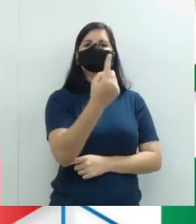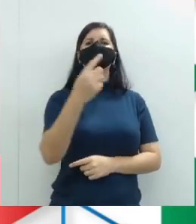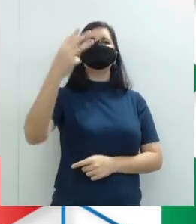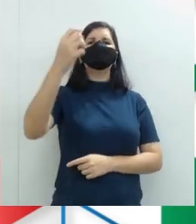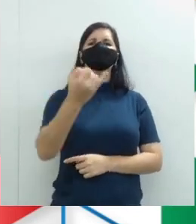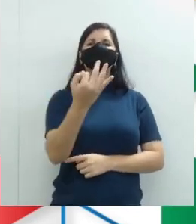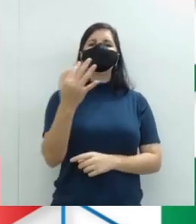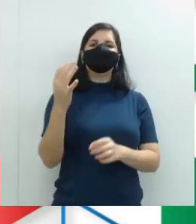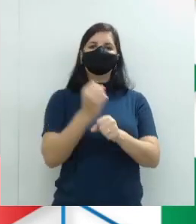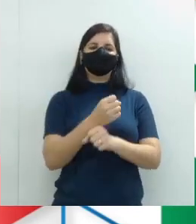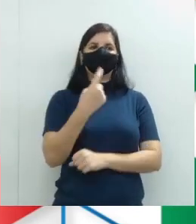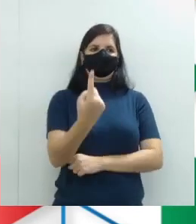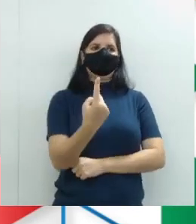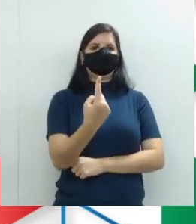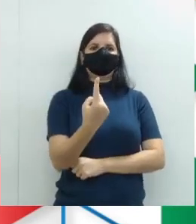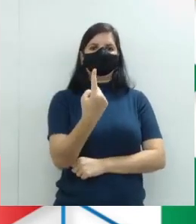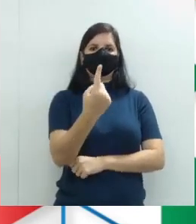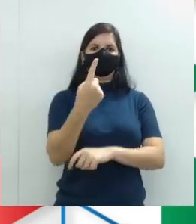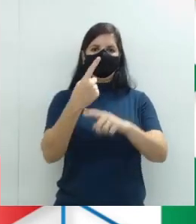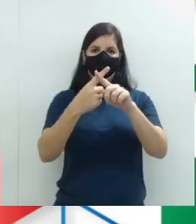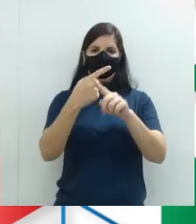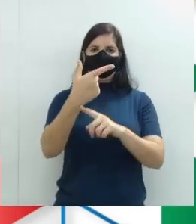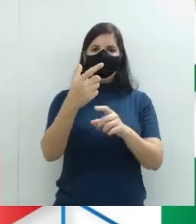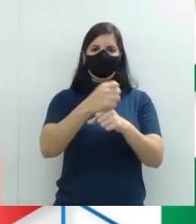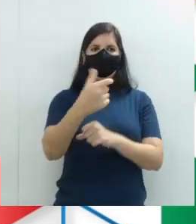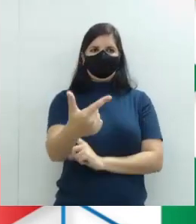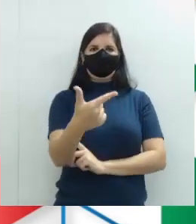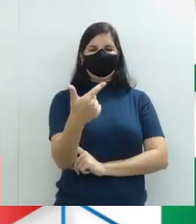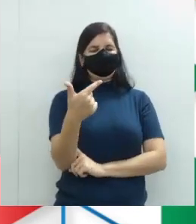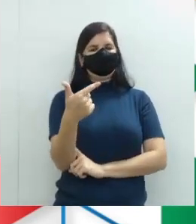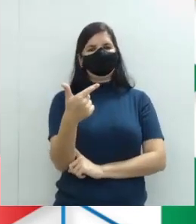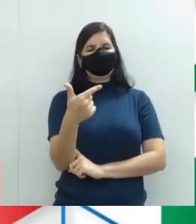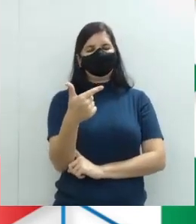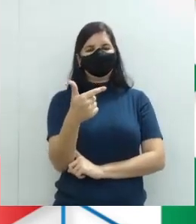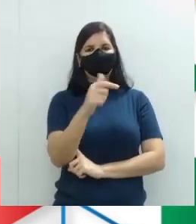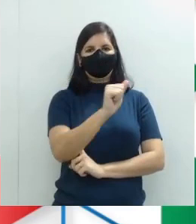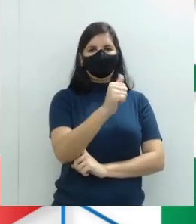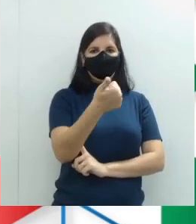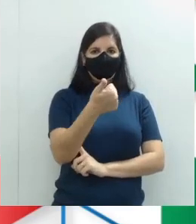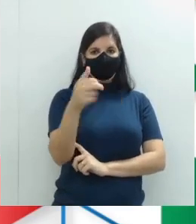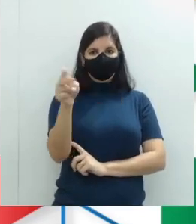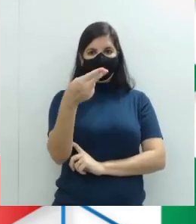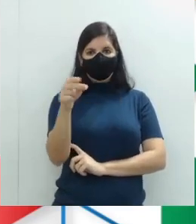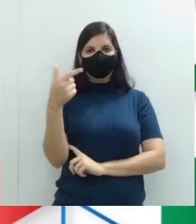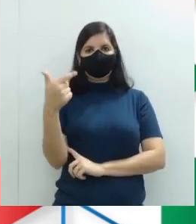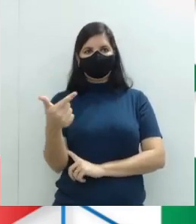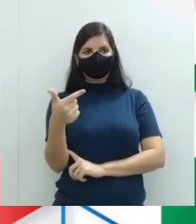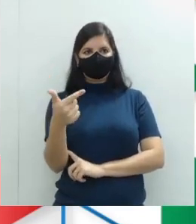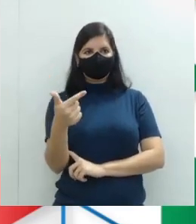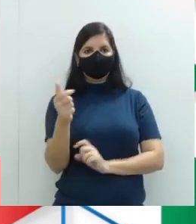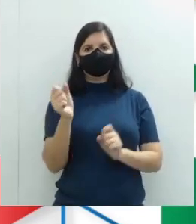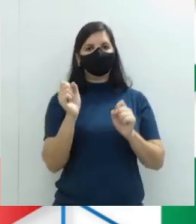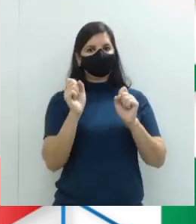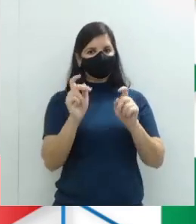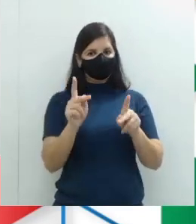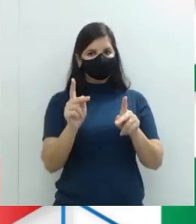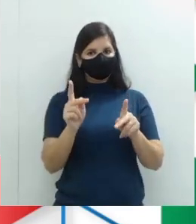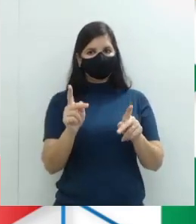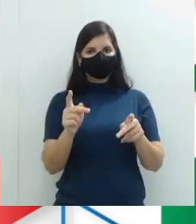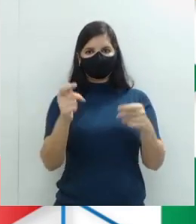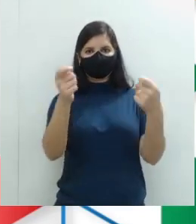cubo? 1, professor. Vezes 2? 2. Então, A1 vale 2. Ah, professor, não